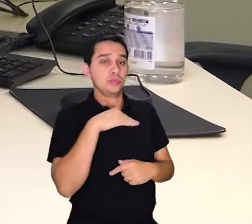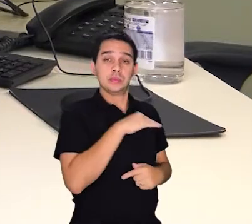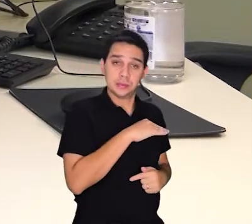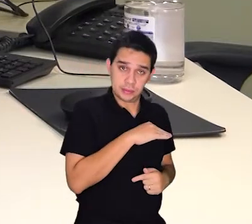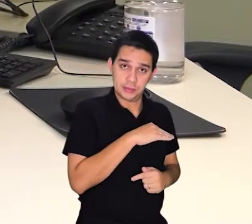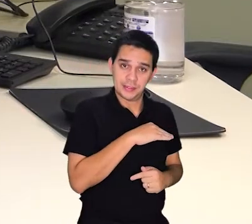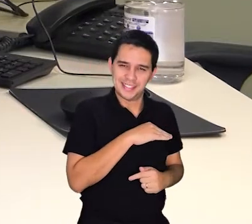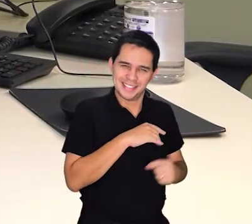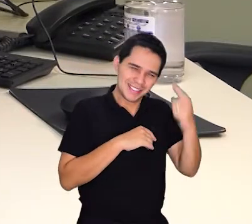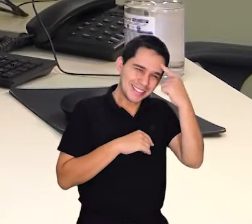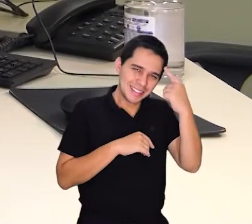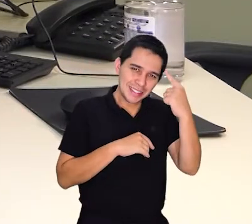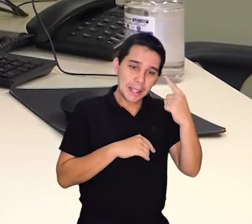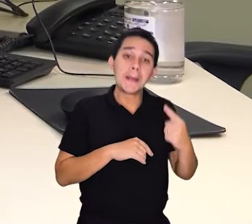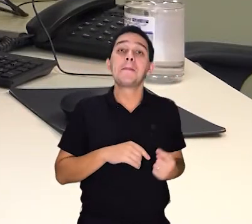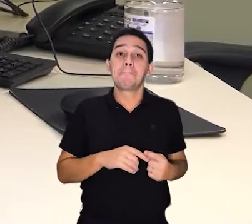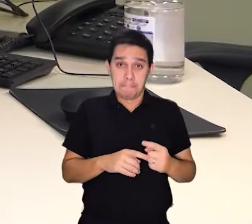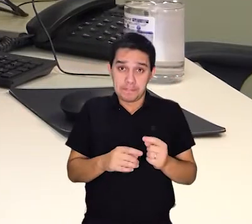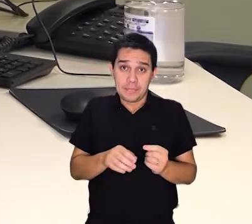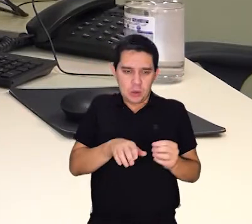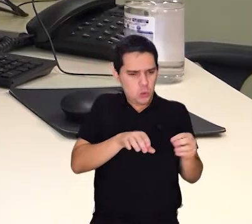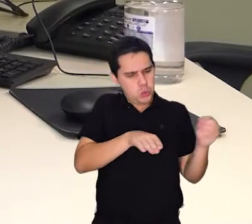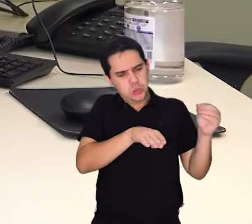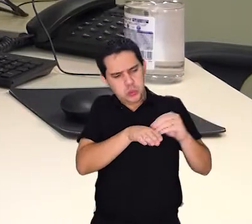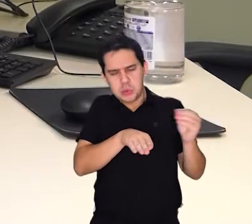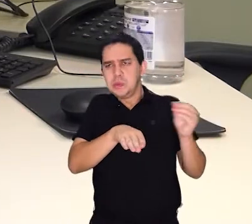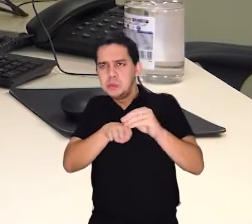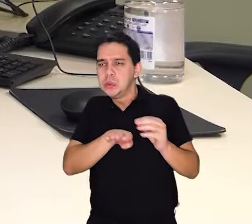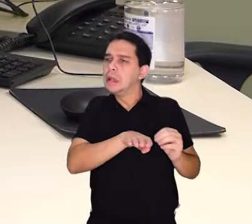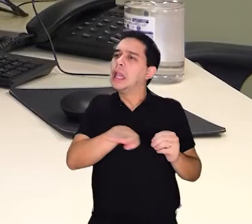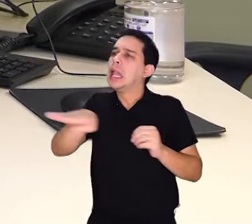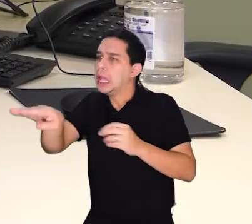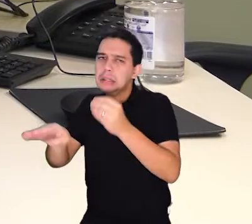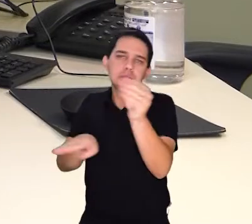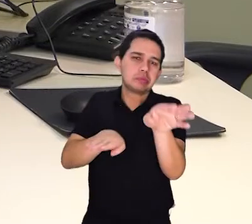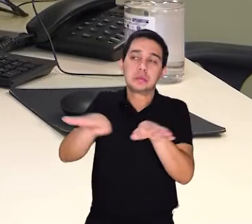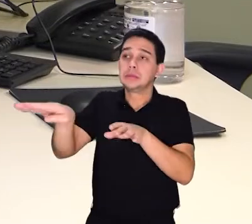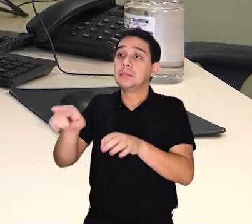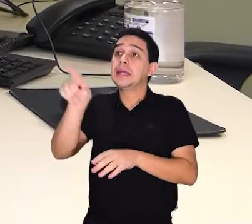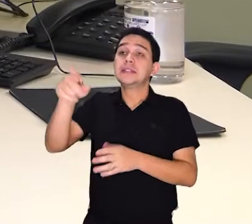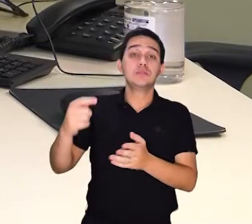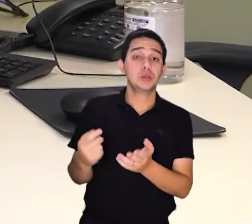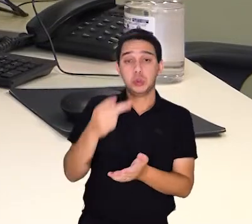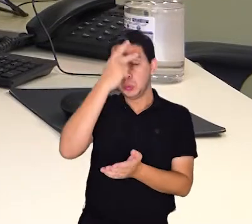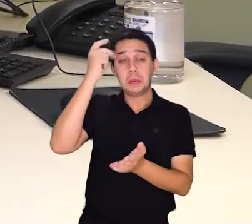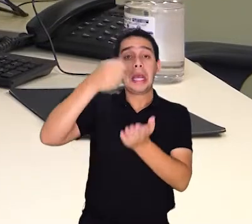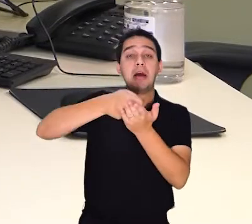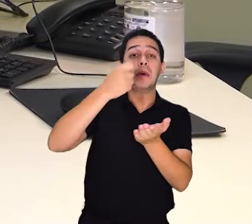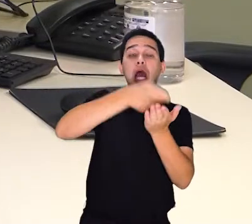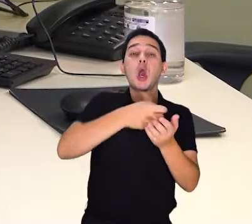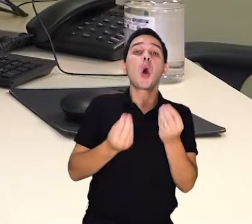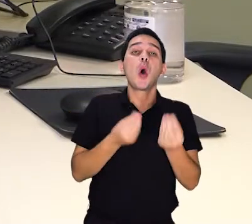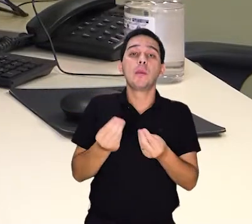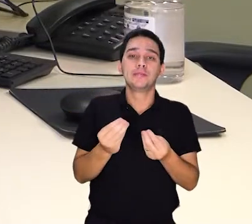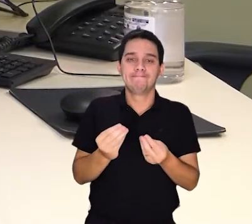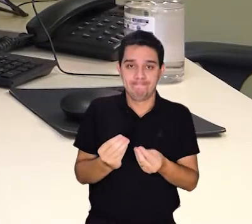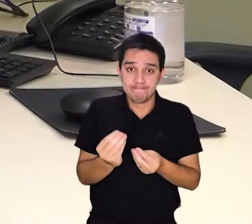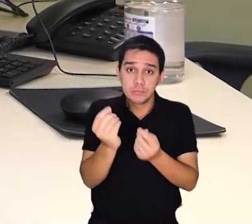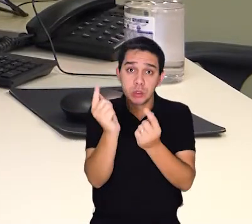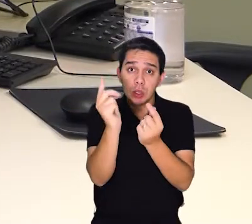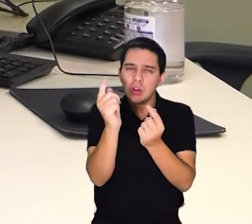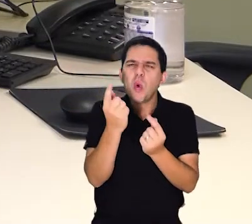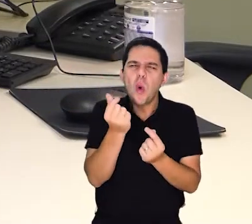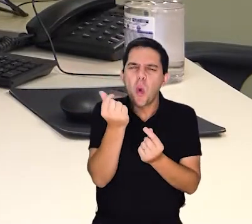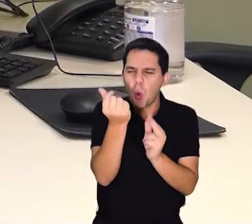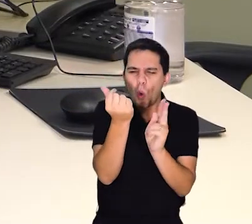droga diretamente ao Aluan, inclusive através de criptomoedas, fato que será objeto de posterior investigação